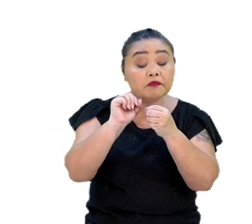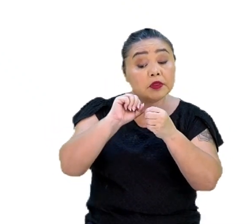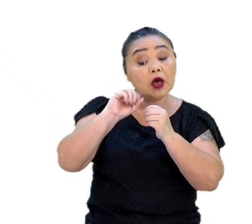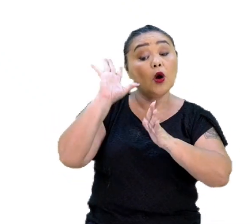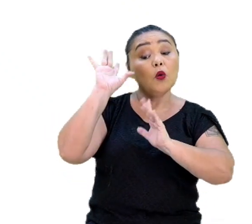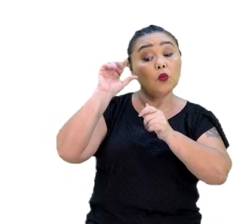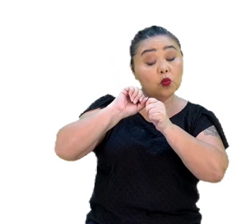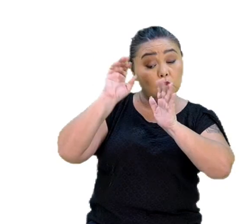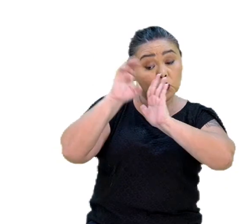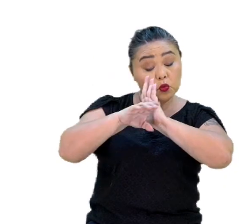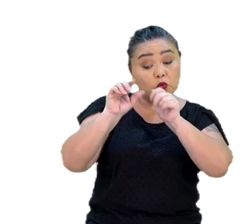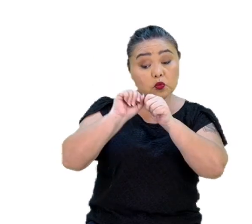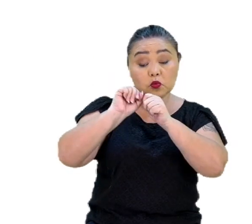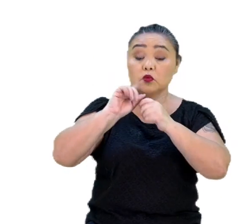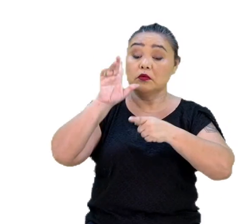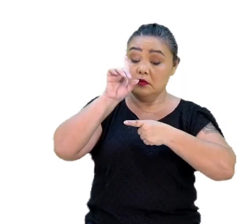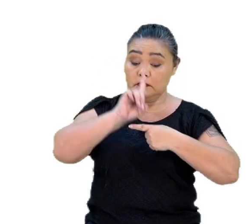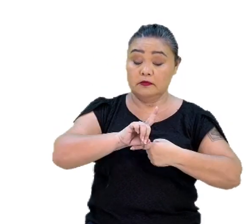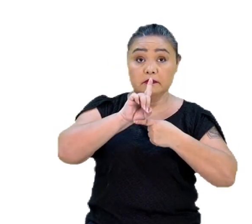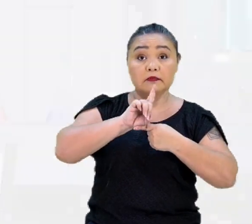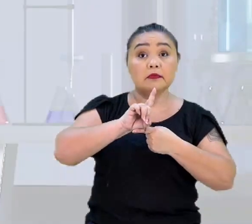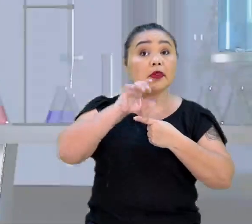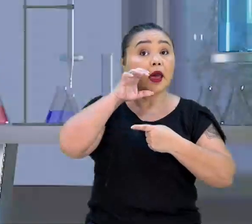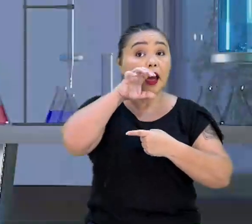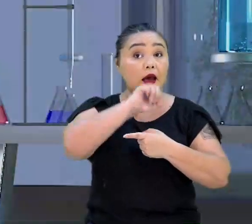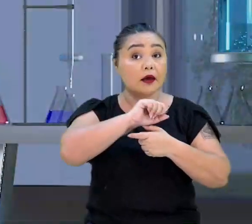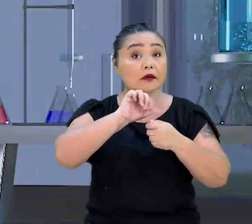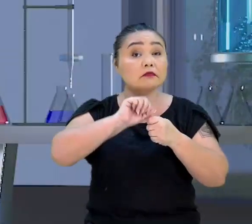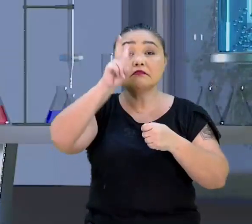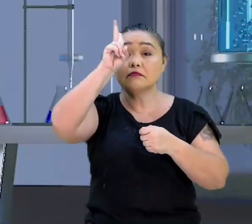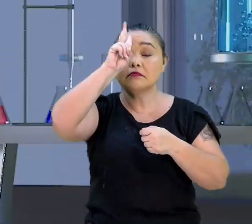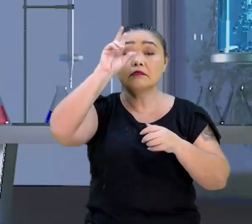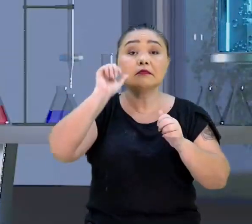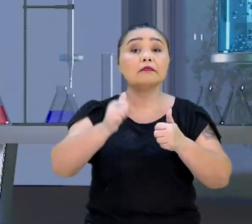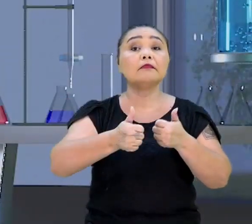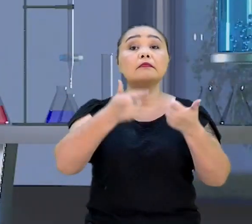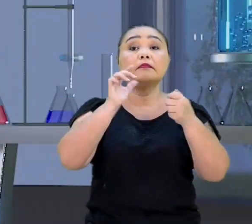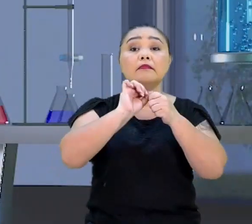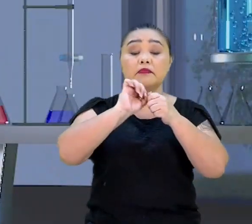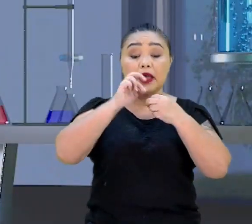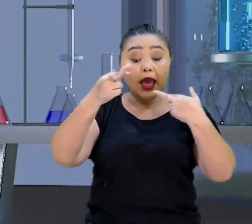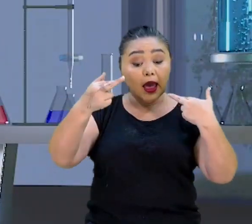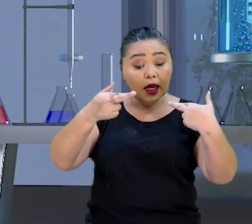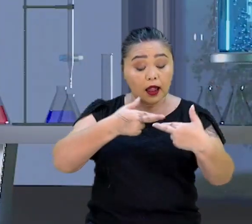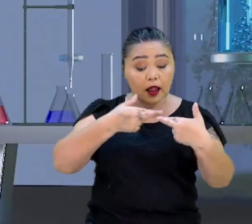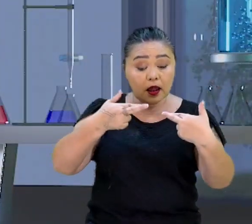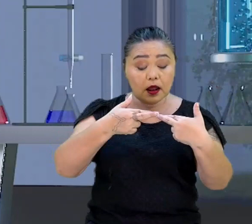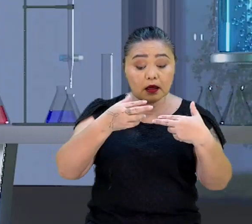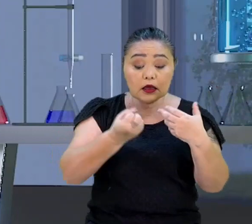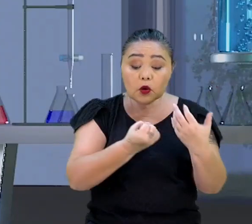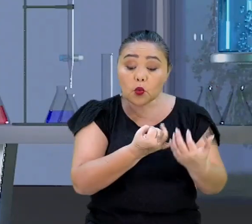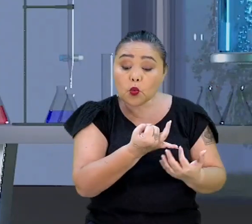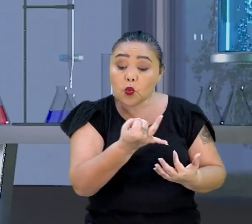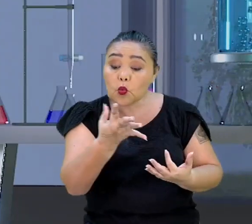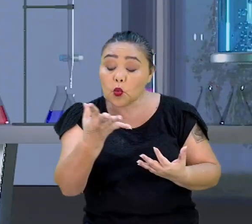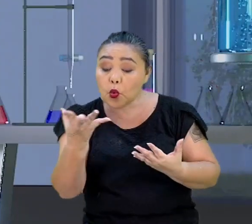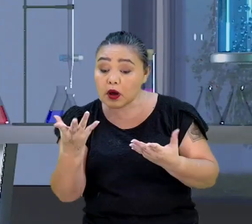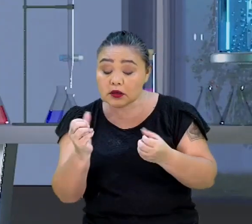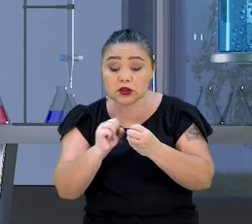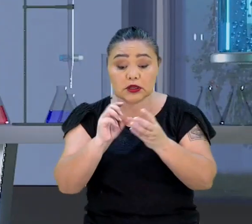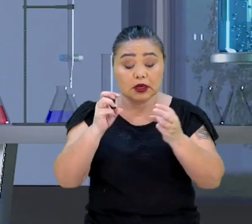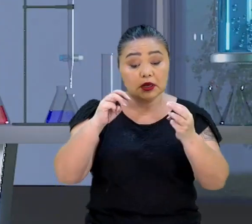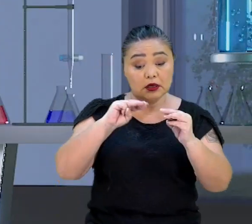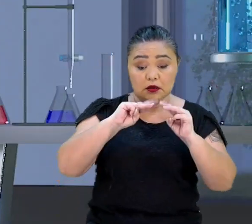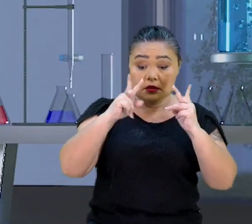galerinha, aqui rapidão, para vocês lembrarem melhor, ele está relacionado à quantidade de matéria que